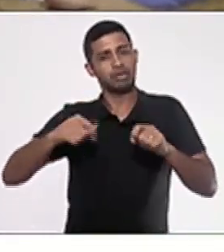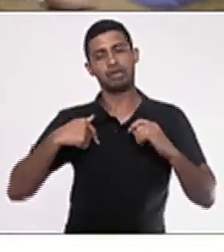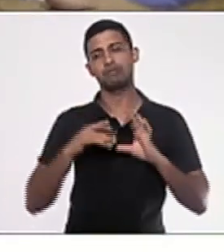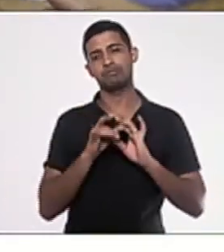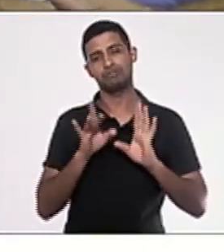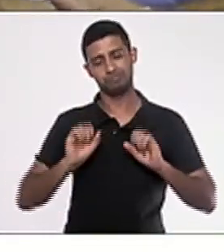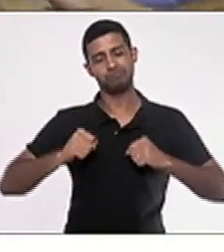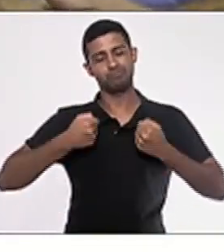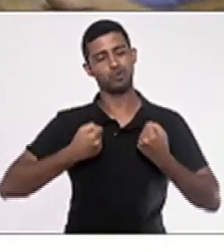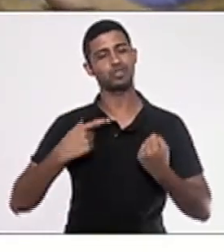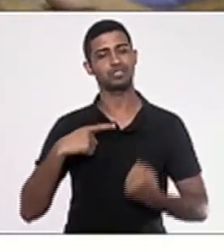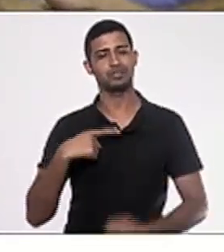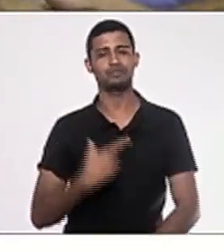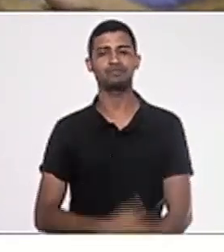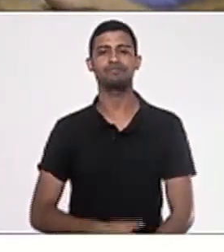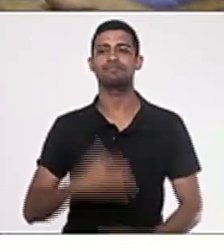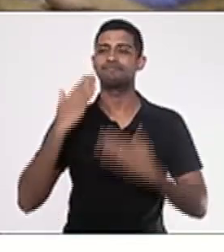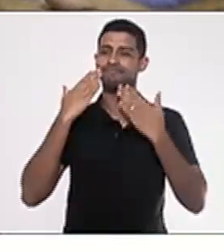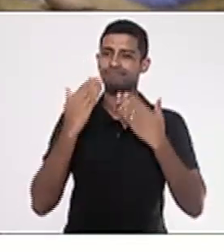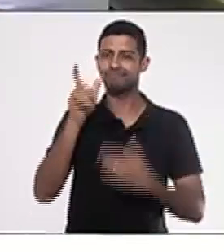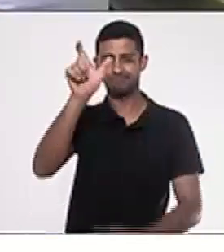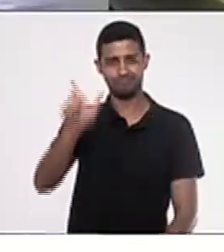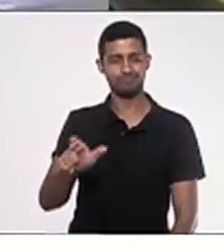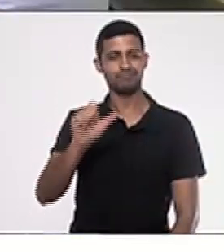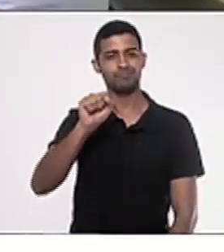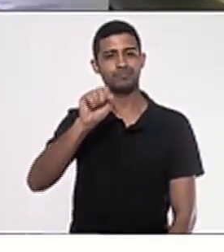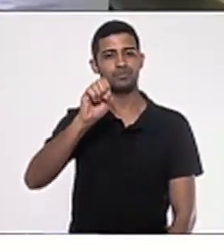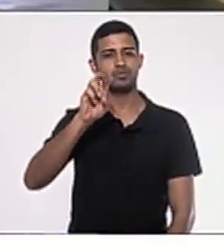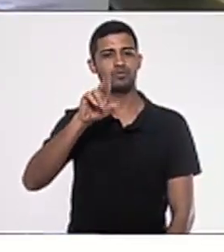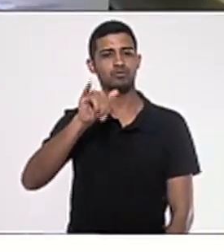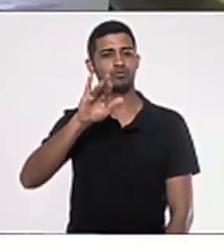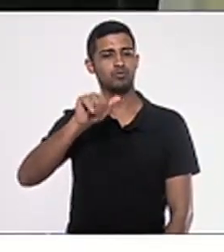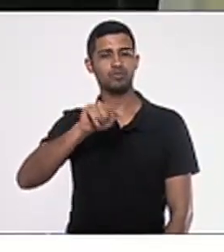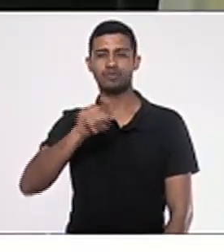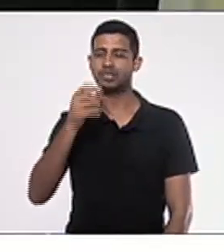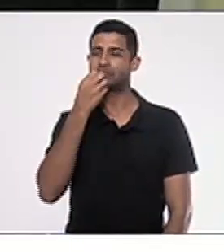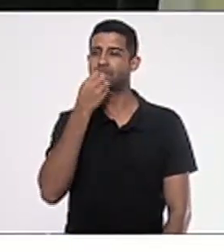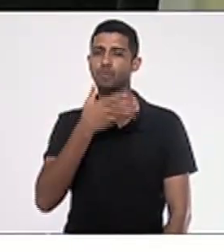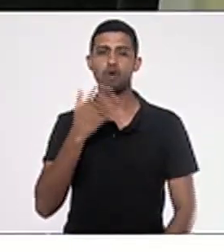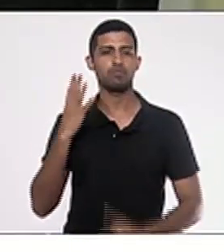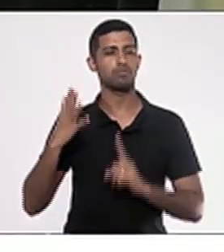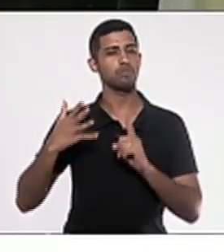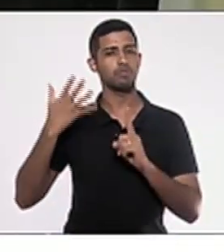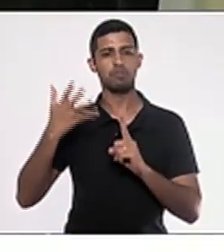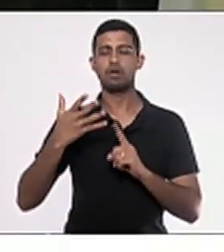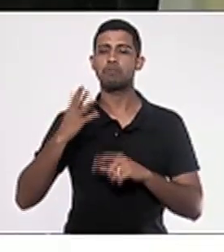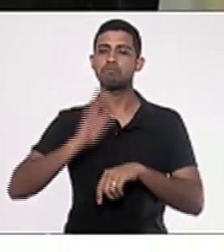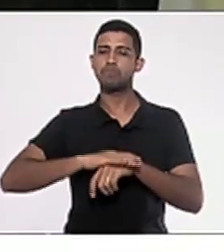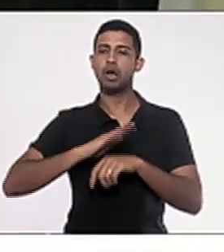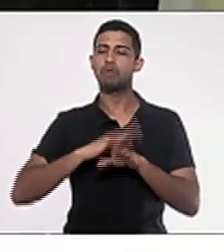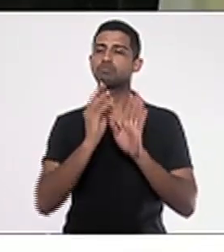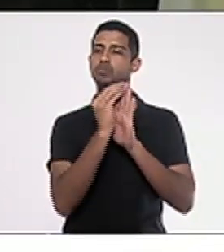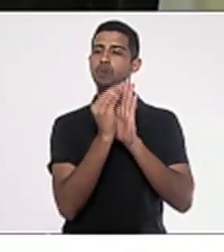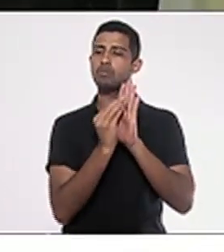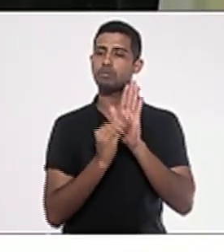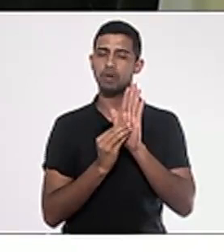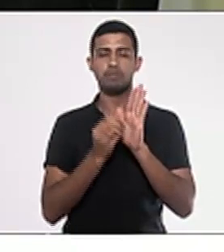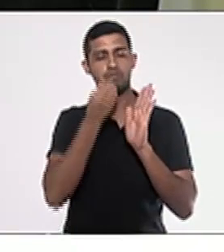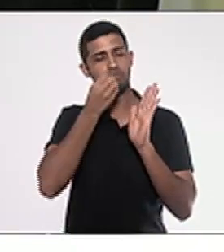aqui. Obrigado, senhora. A senhora é sempre muito produtiva, fez um material